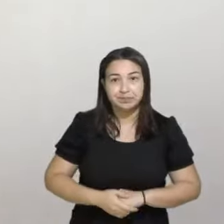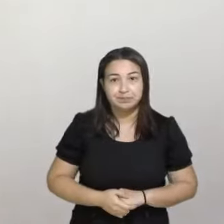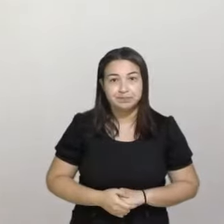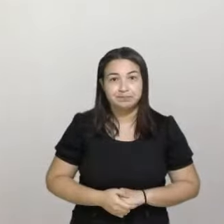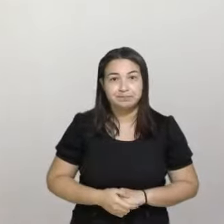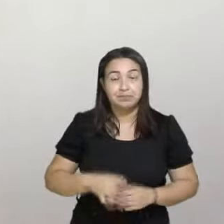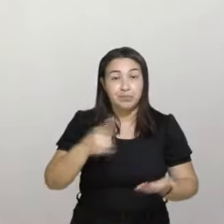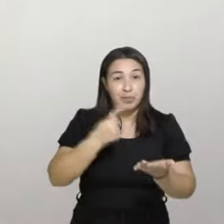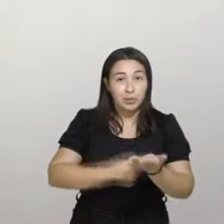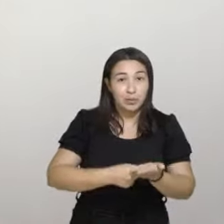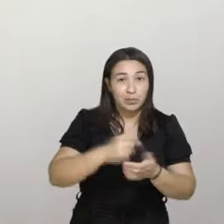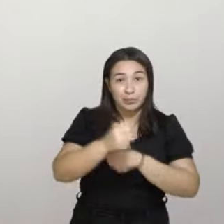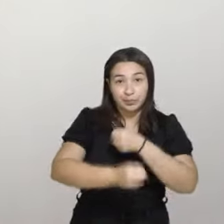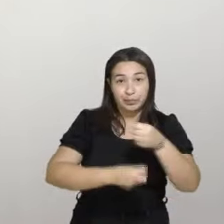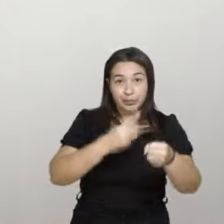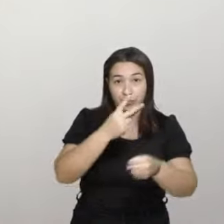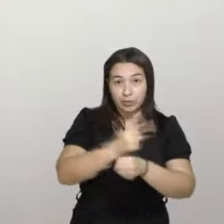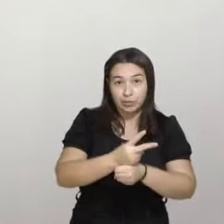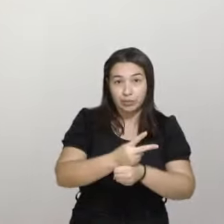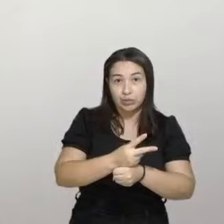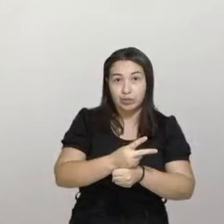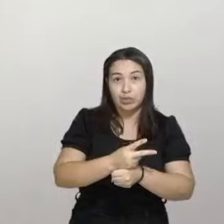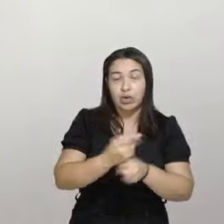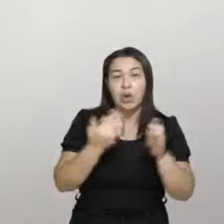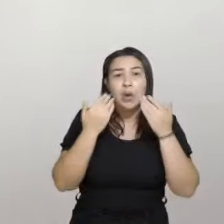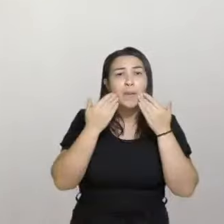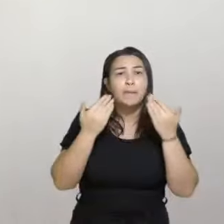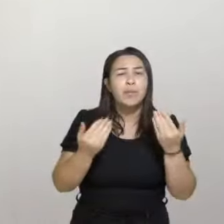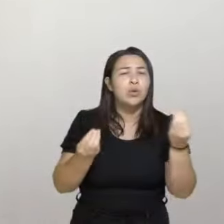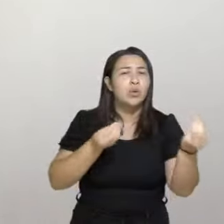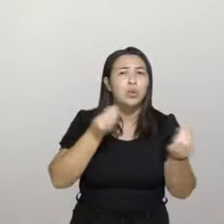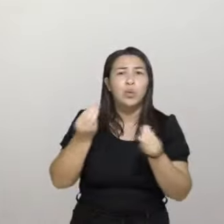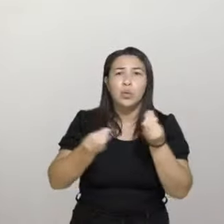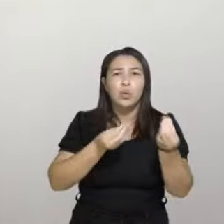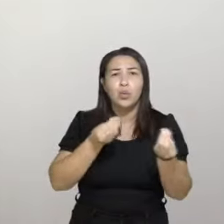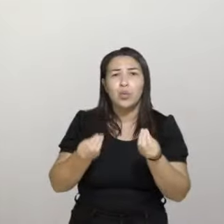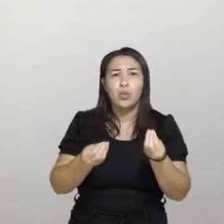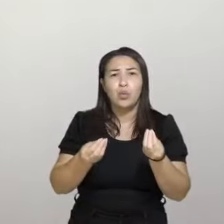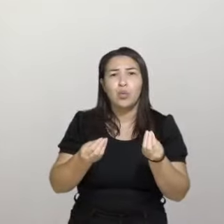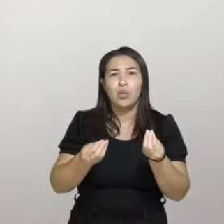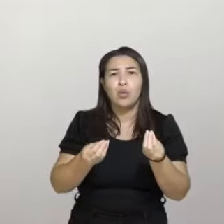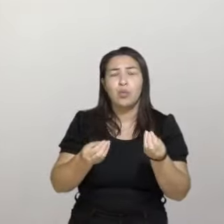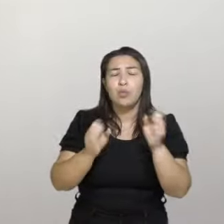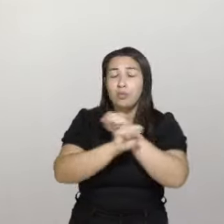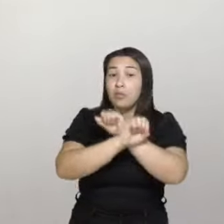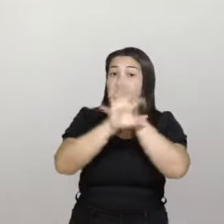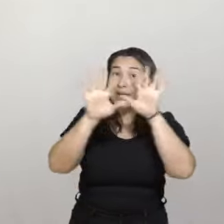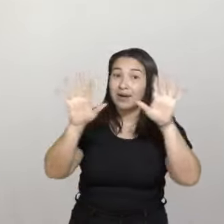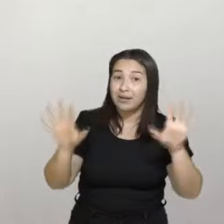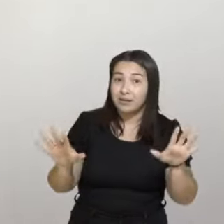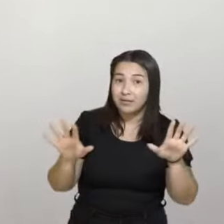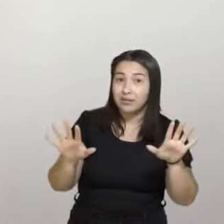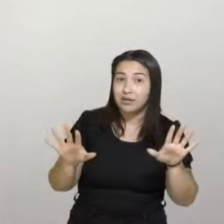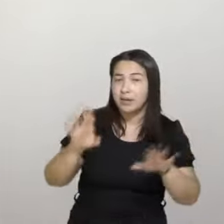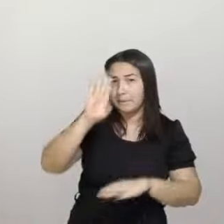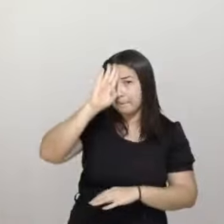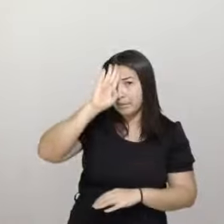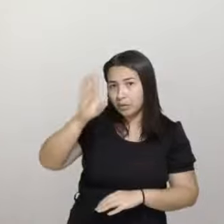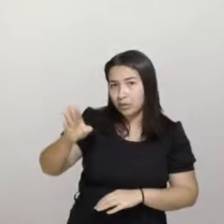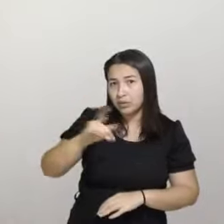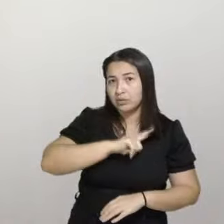plurianual, ele consegue nos demonstrar uma radiografia muito definida e determinada sobre as prioridades de